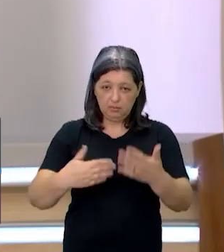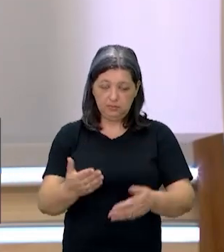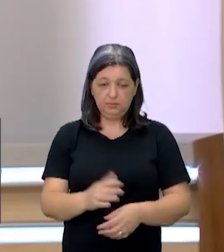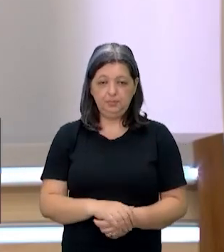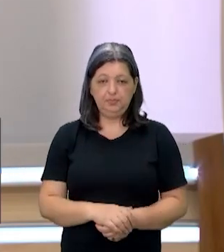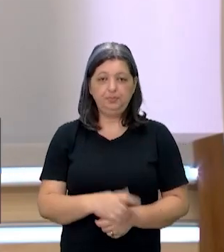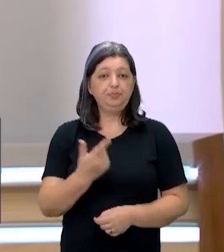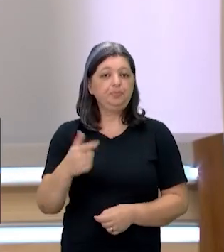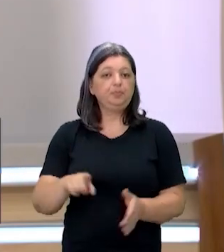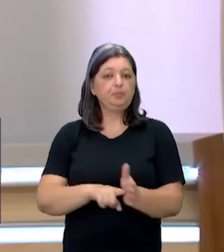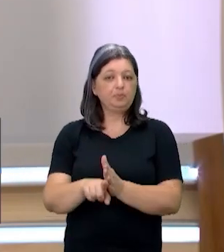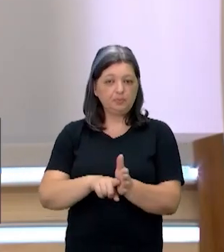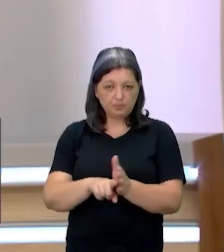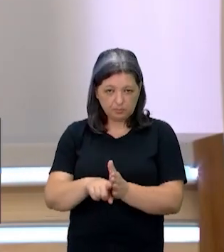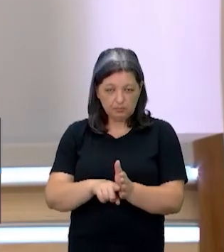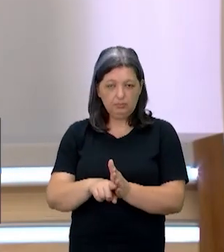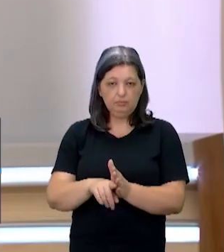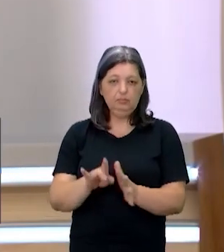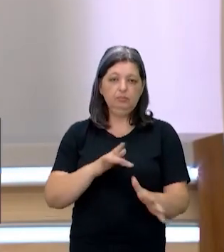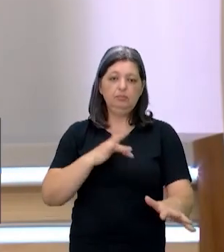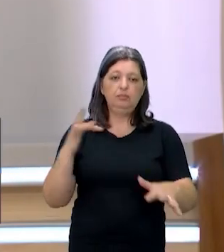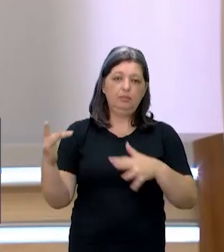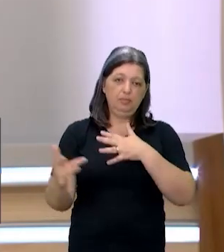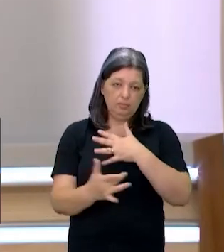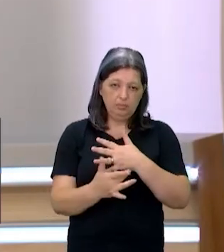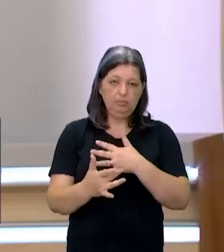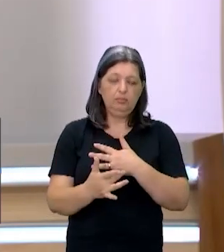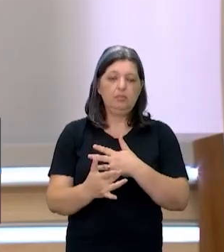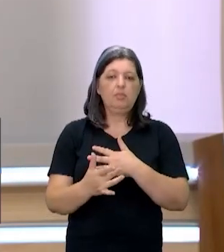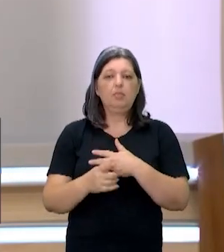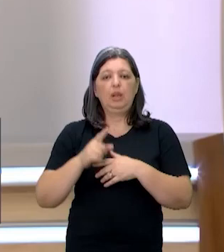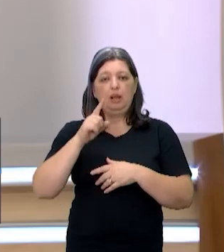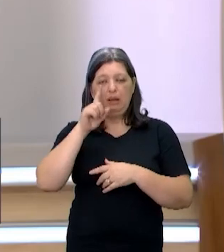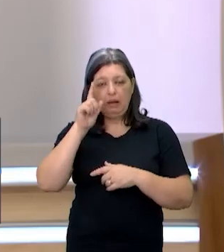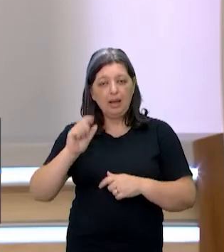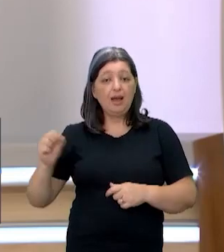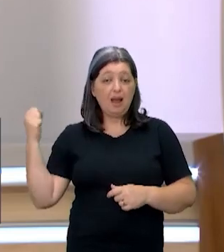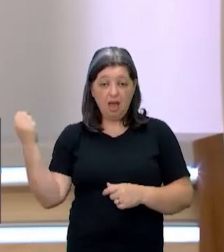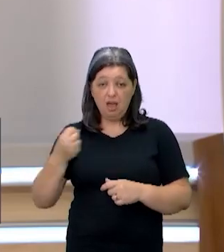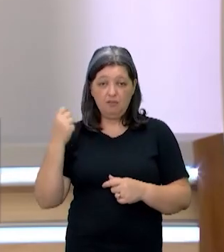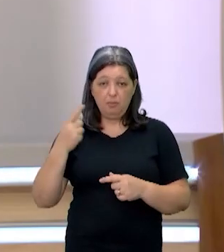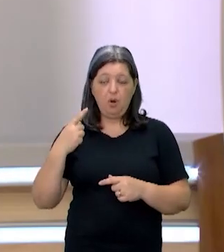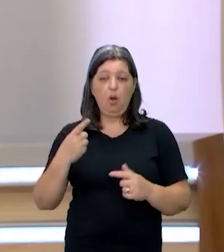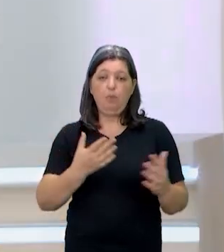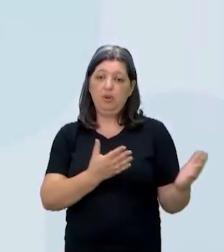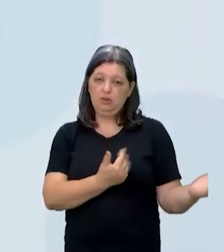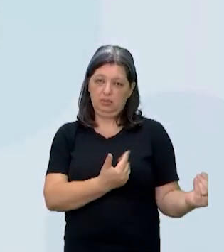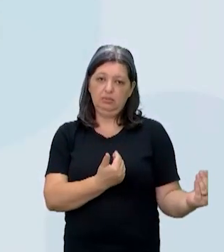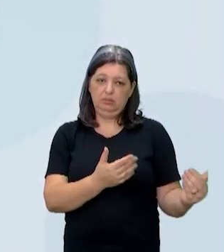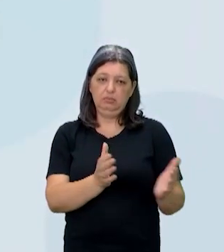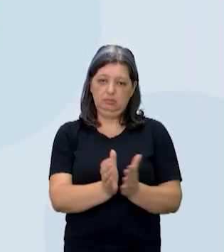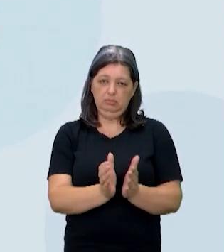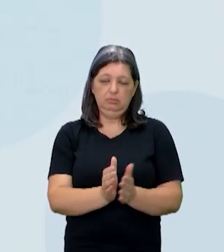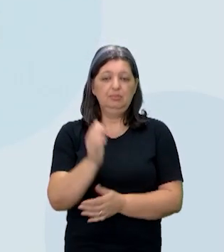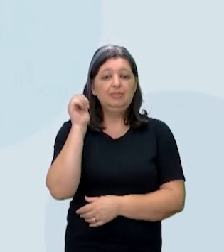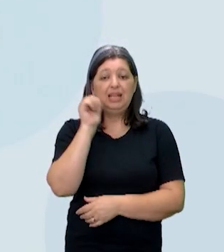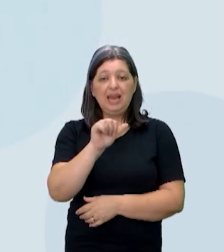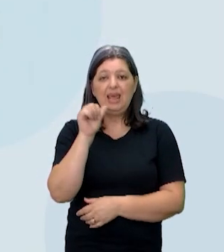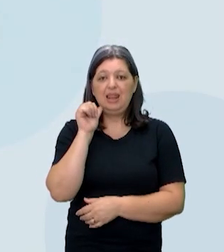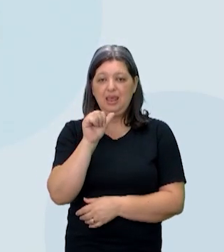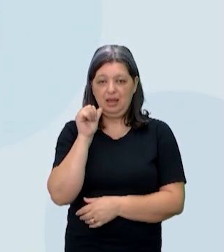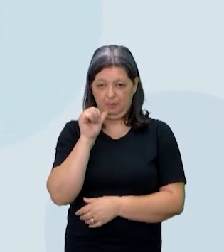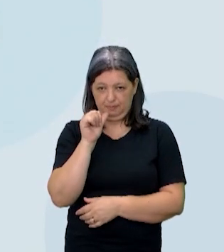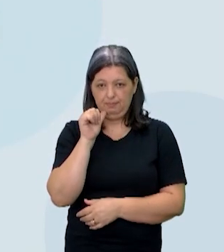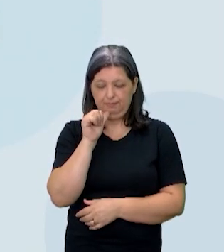outro dado. Mau uso de redes sociais agrava, né, os sinais depressivos nos jovens. Adolescentes do sexo